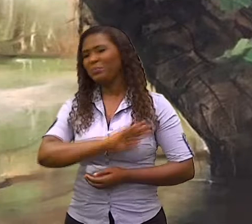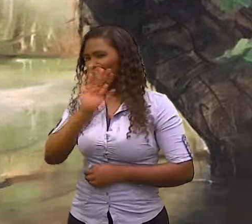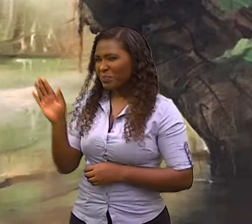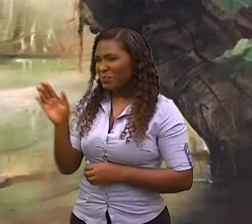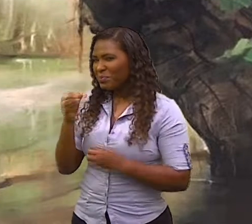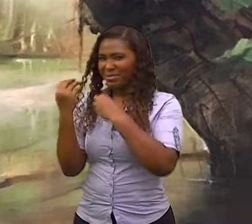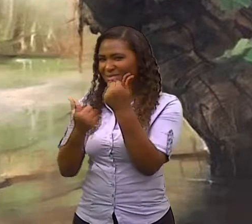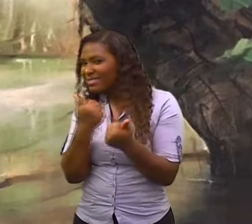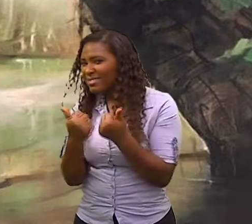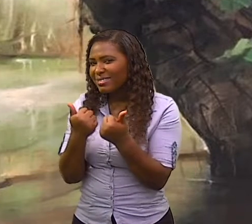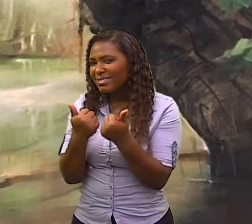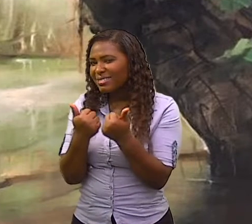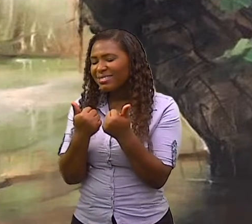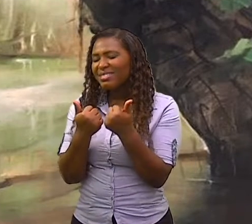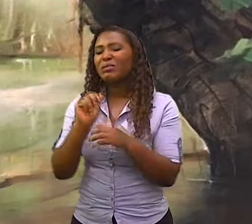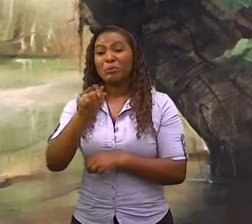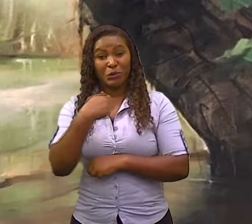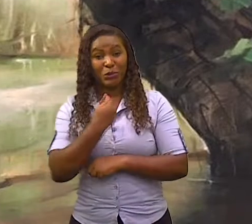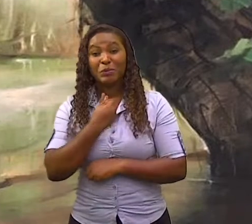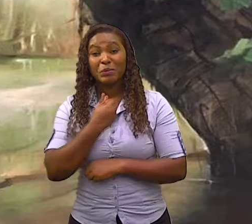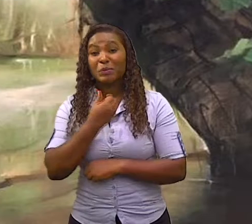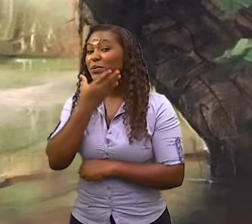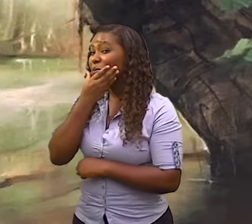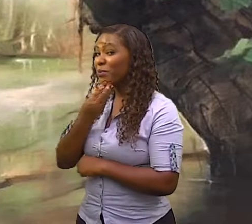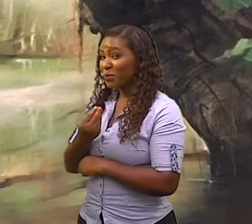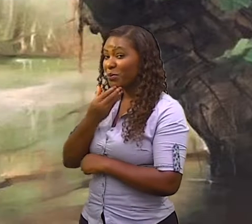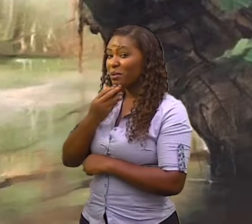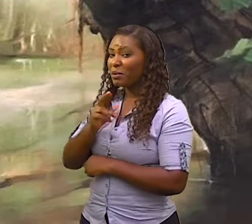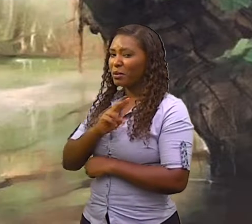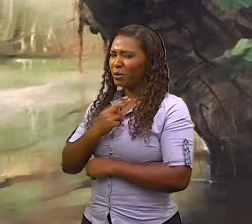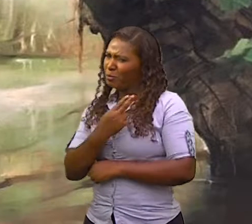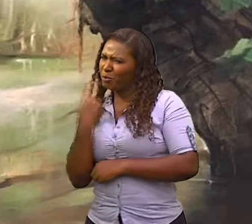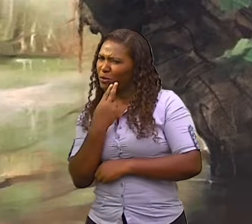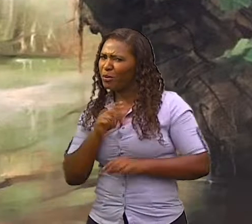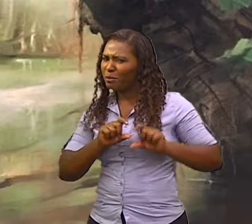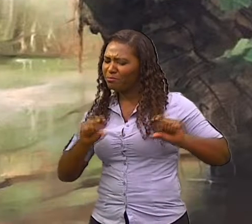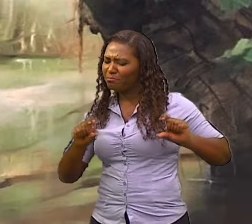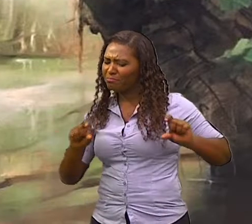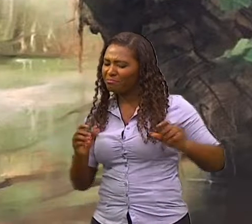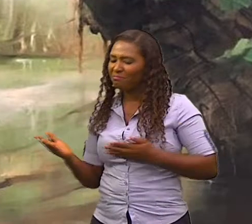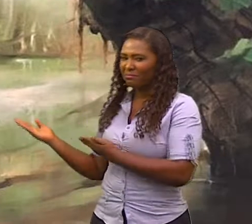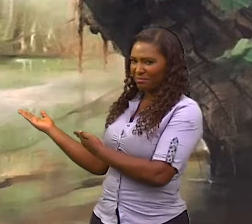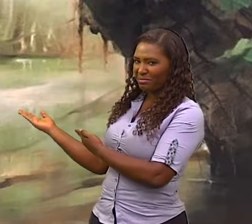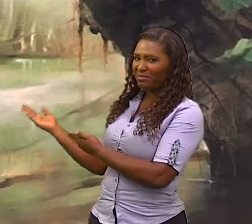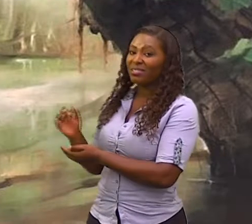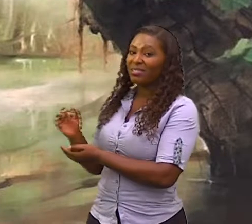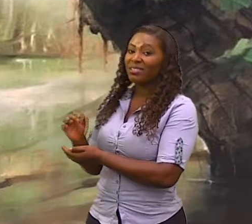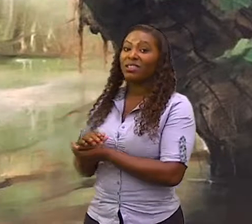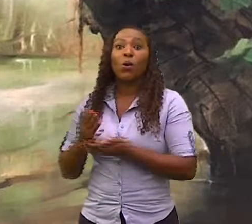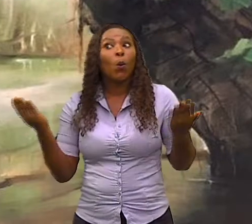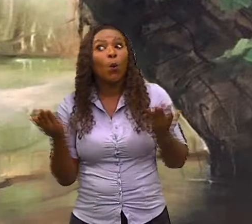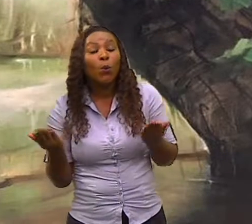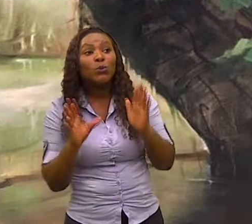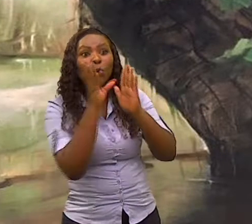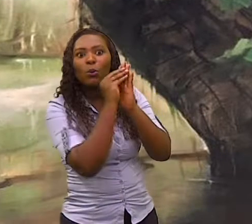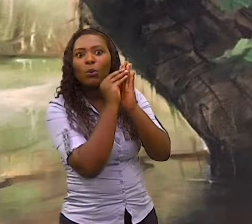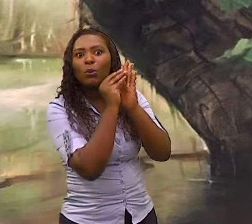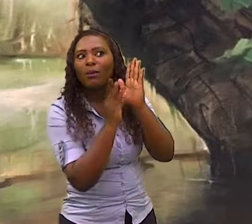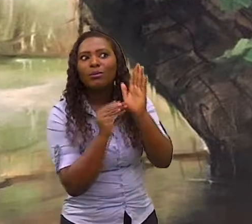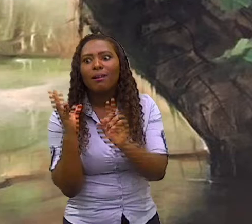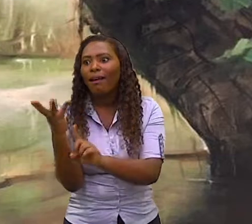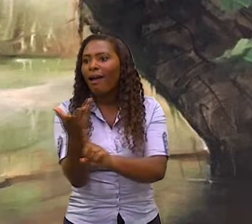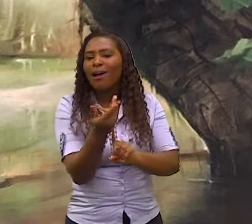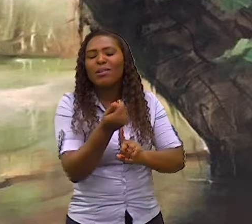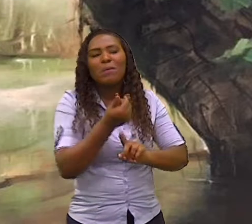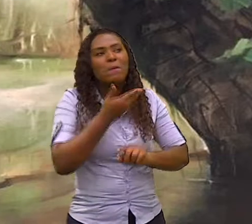Olá, tudo bem? Eu sou o professor Antônio e hoje nós estaremos trabalhando o conteúdo de arte, o nosso conteúdo